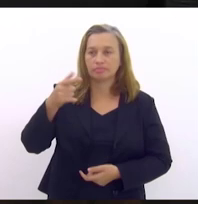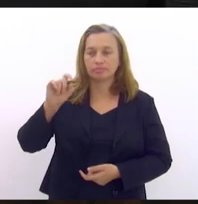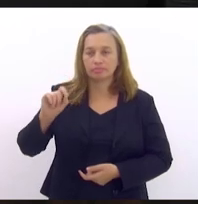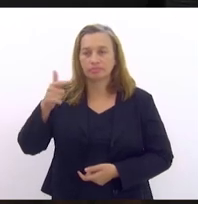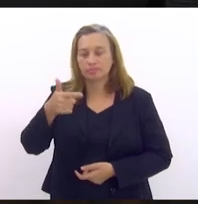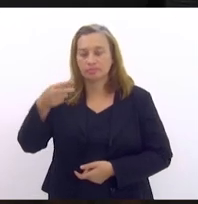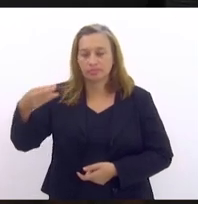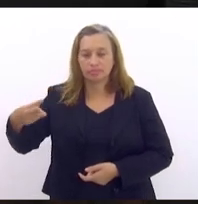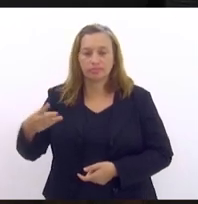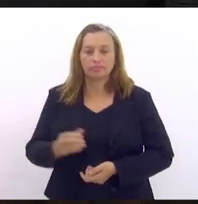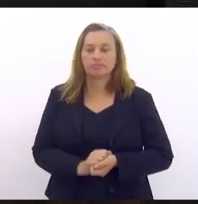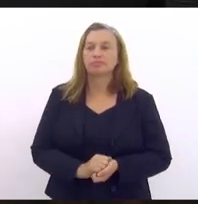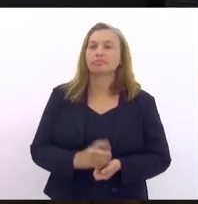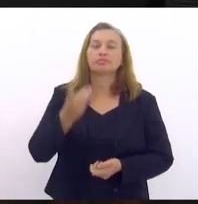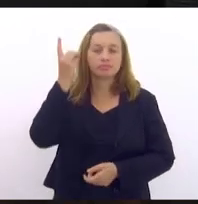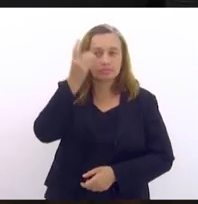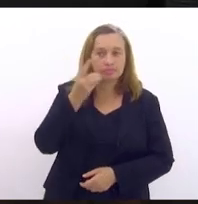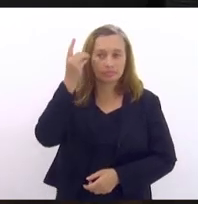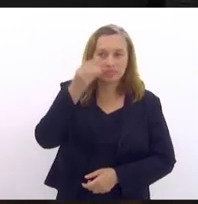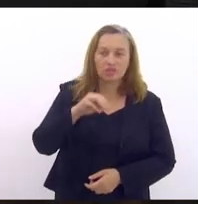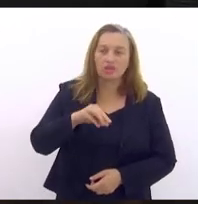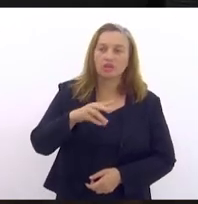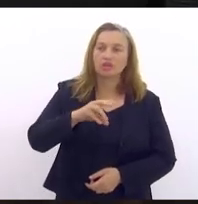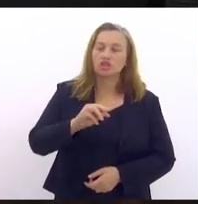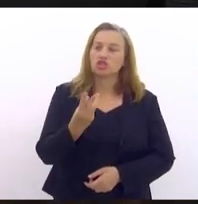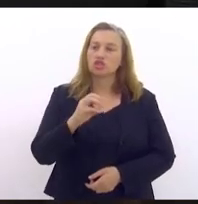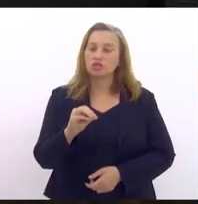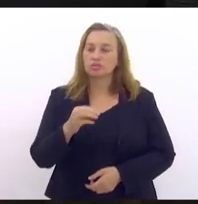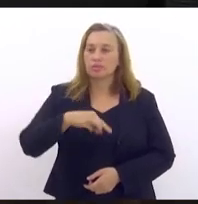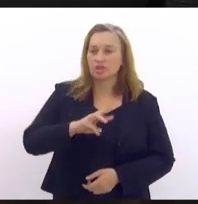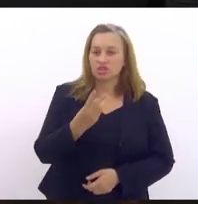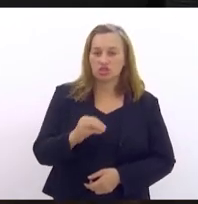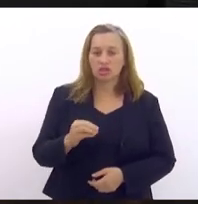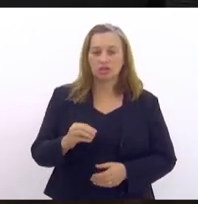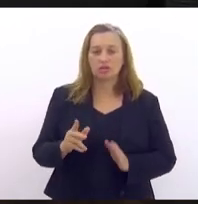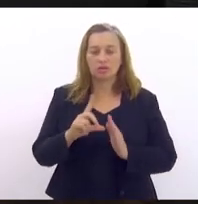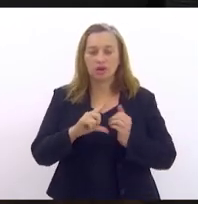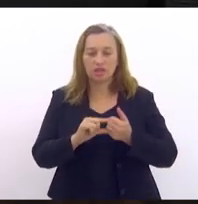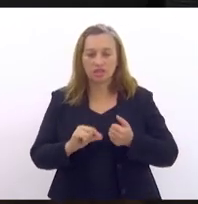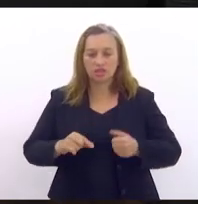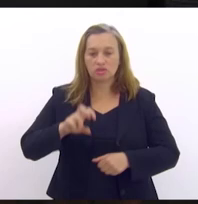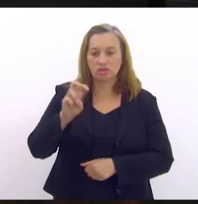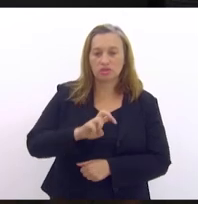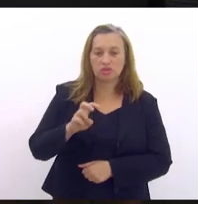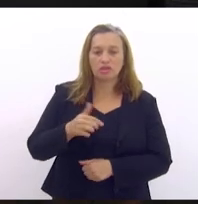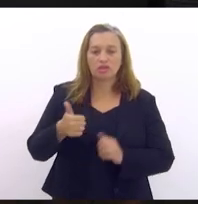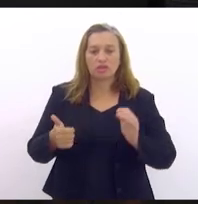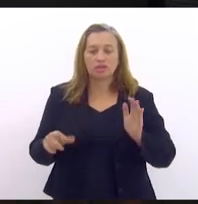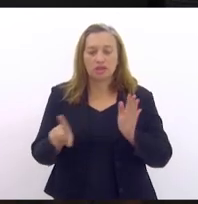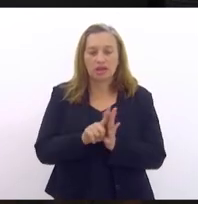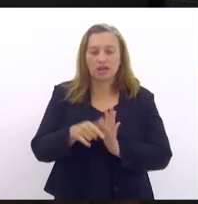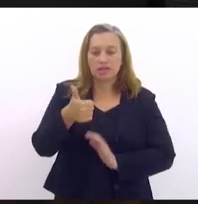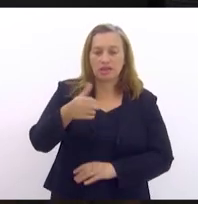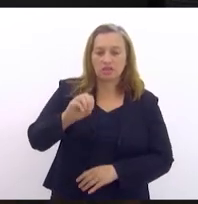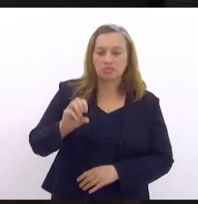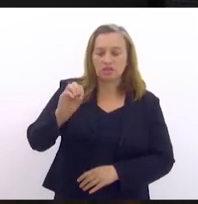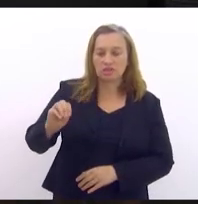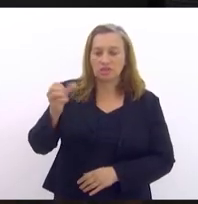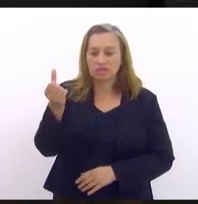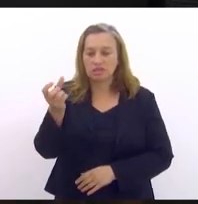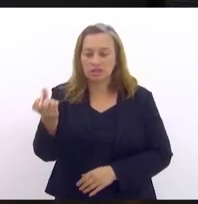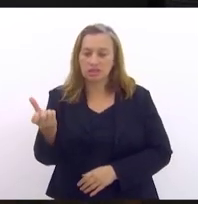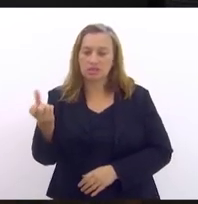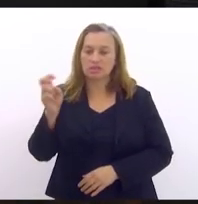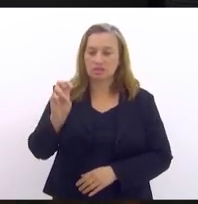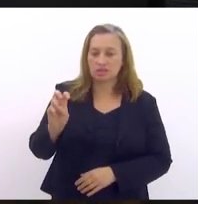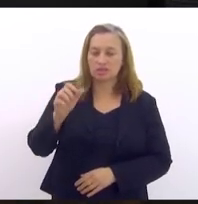2.509 de 2023, de autoria do deputado Chico Machado, que revoga o artigo 5º da lei número 10.065, 18 de julho de